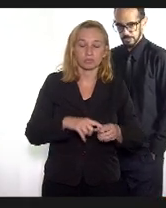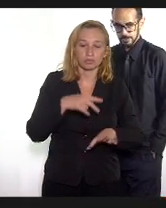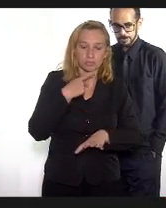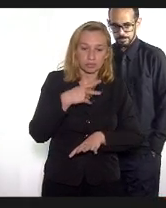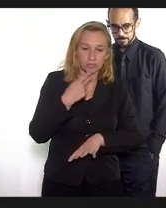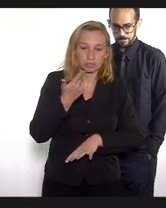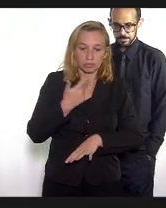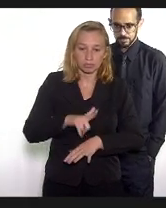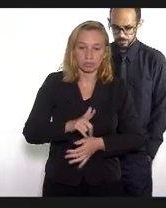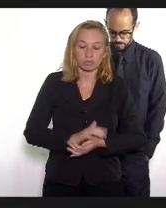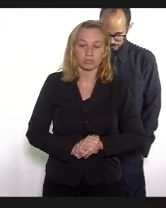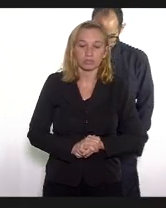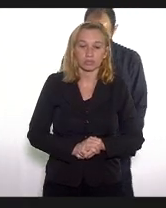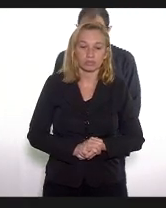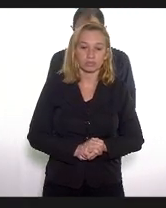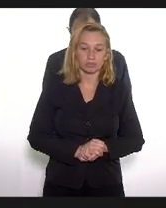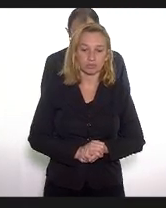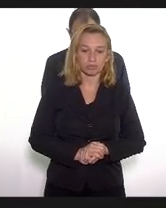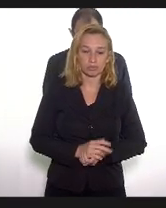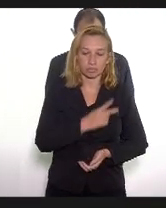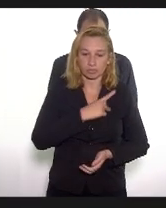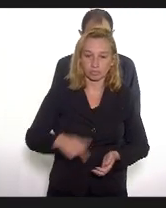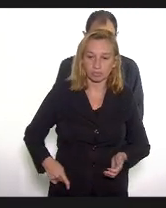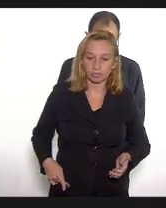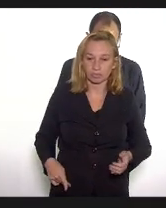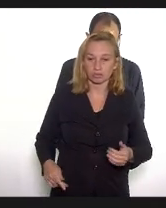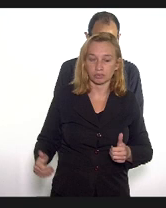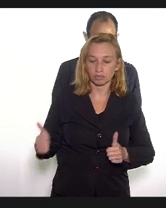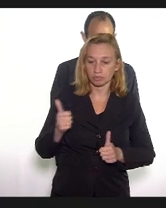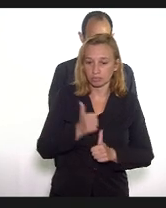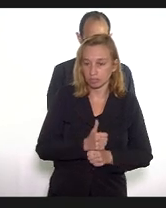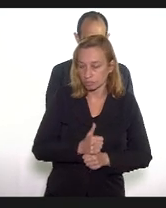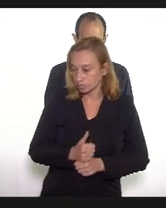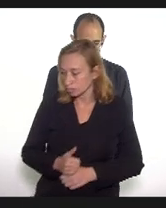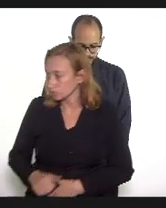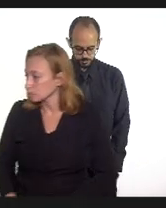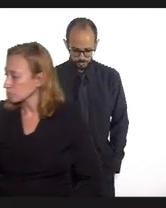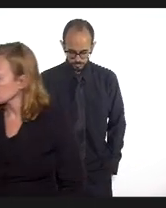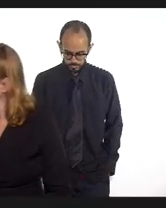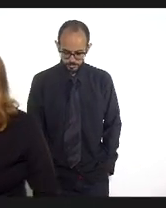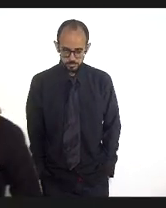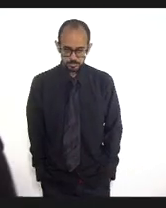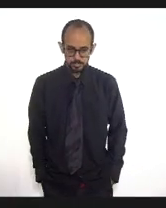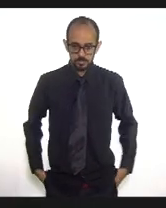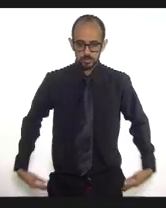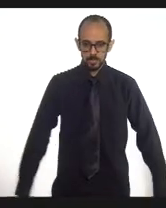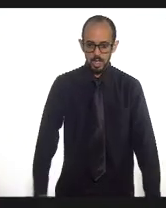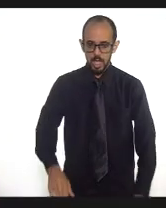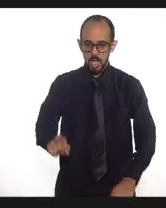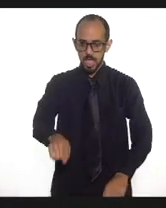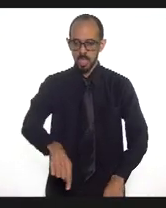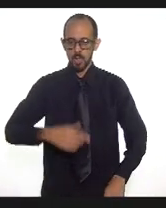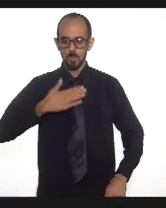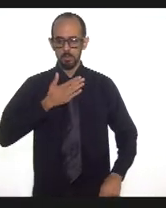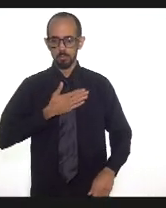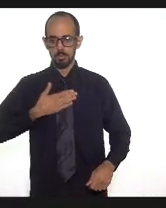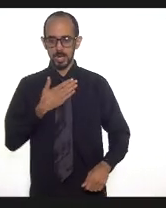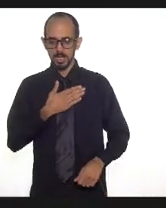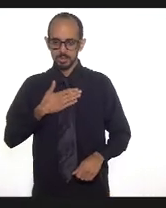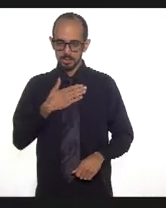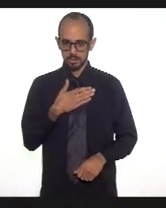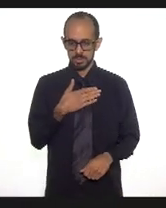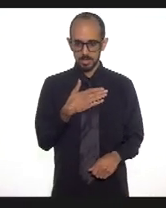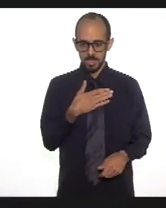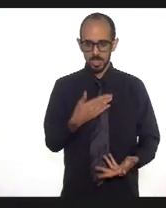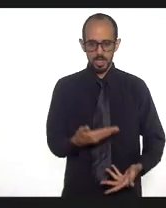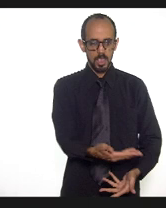reafirmar que a presidência da Fundação CCR está aberta ao diálogo. Será um prazer receber